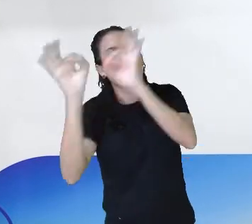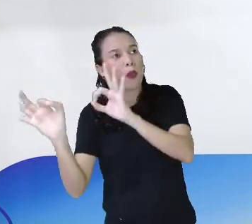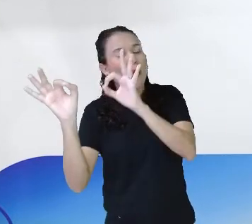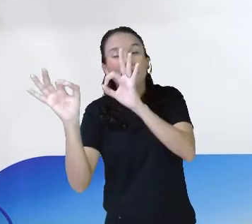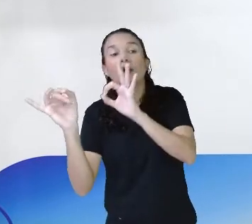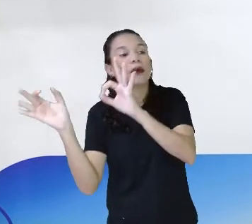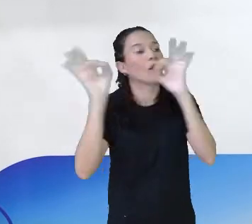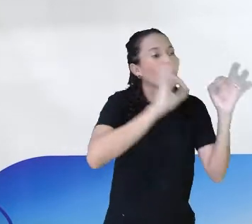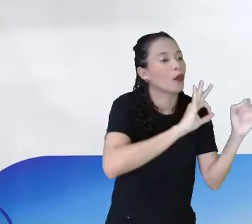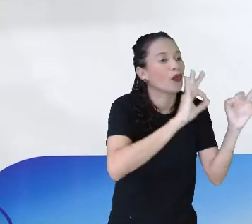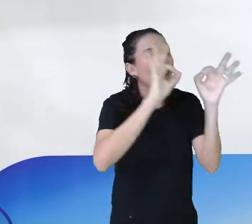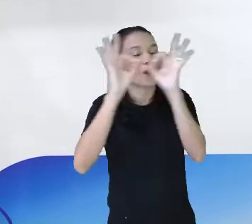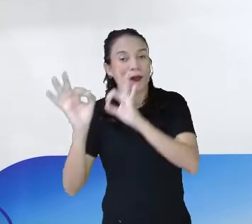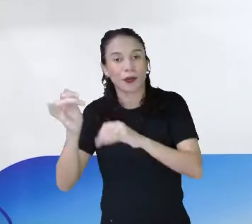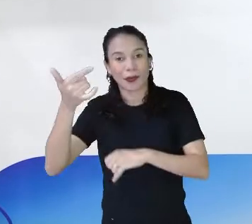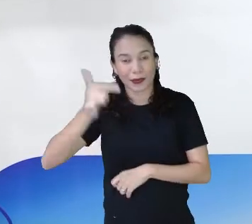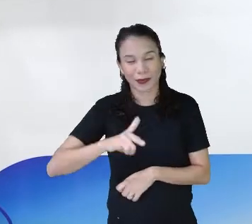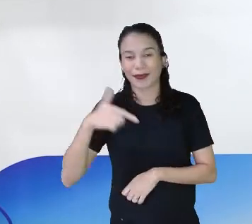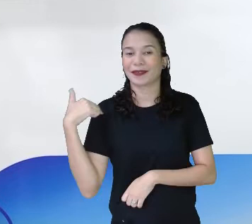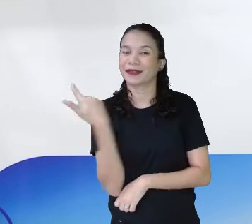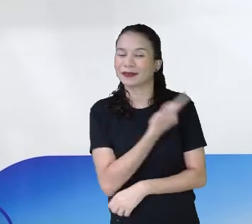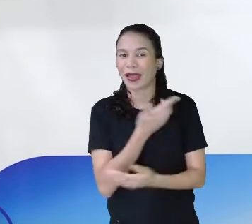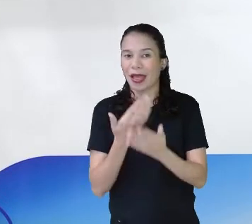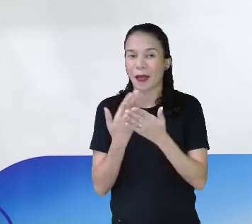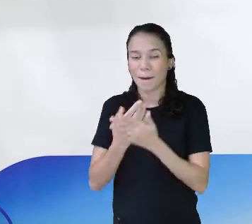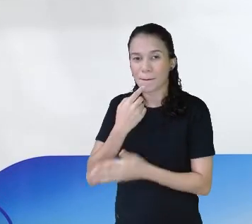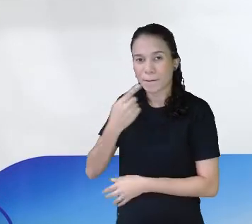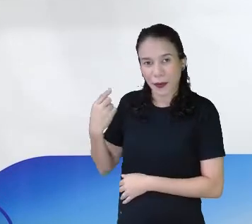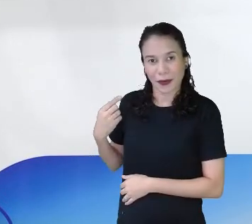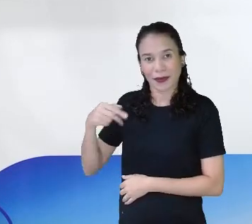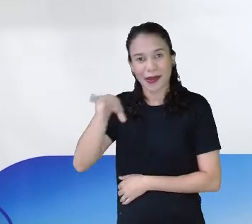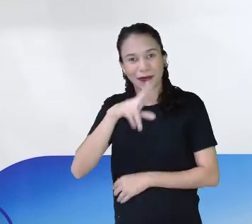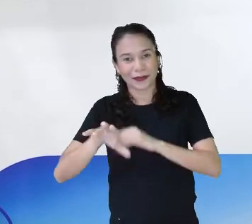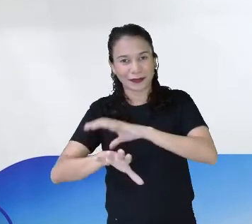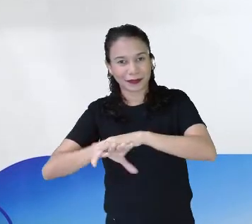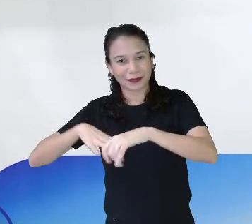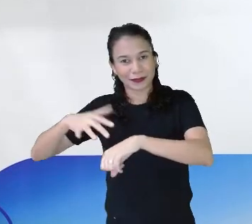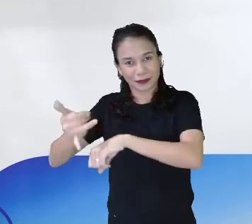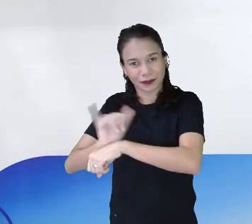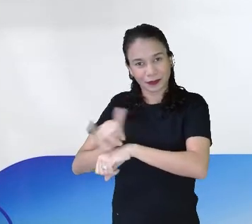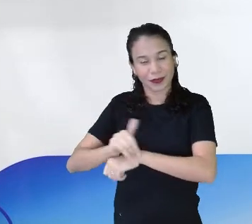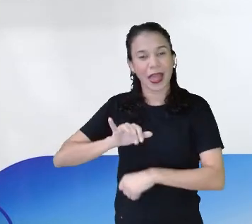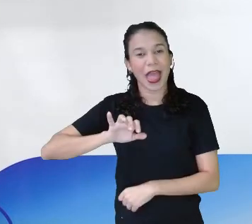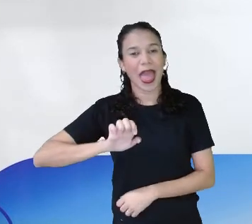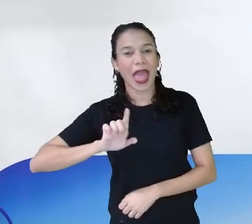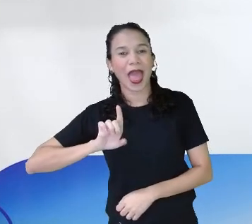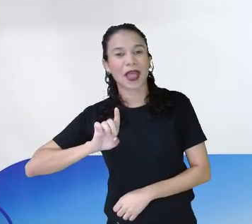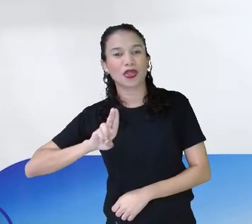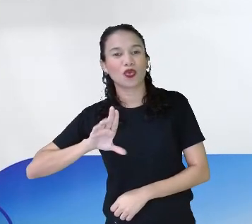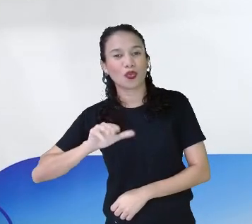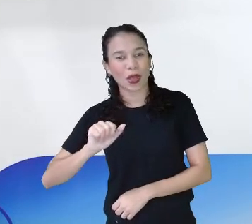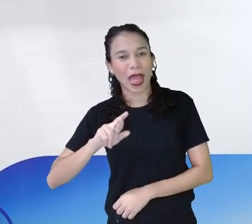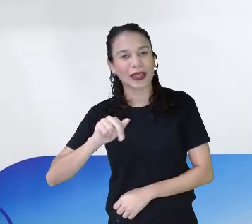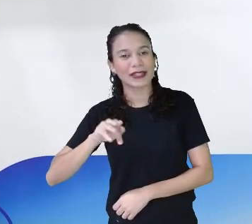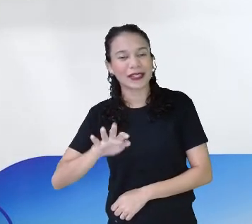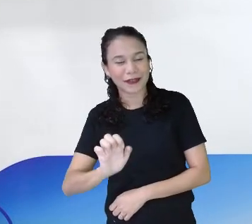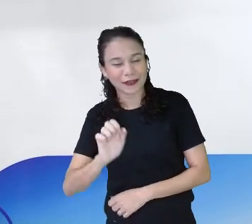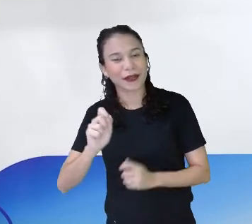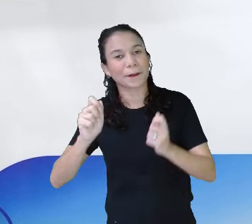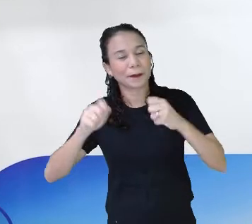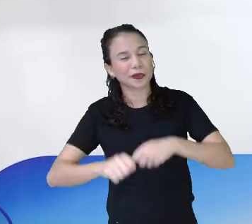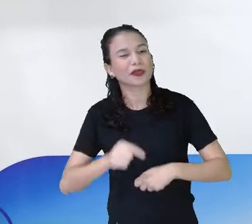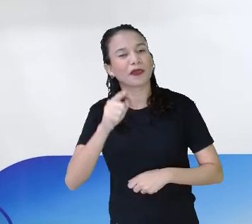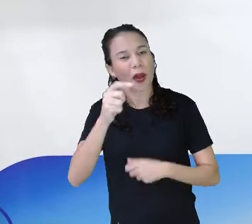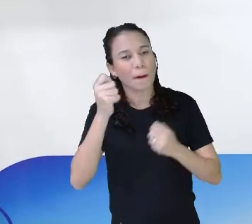que já trabalhamos aqui, que já passou por aqui, que é pelo canal do Educa Recife no YouTube. Então,